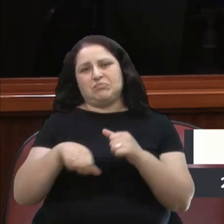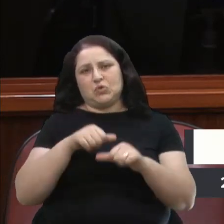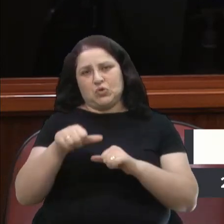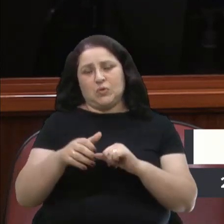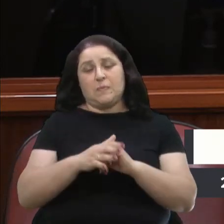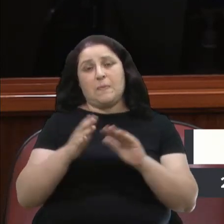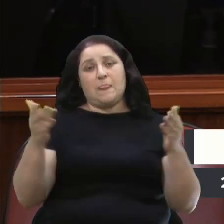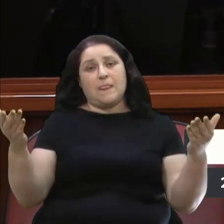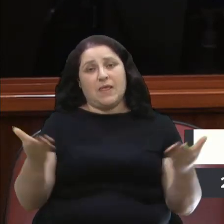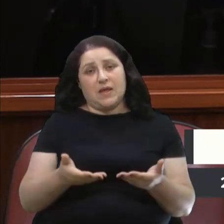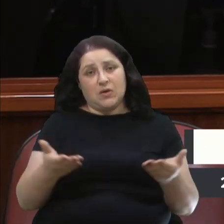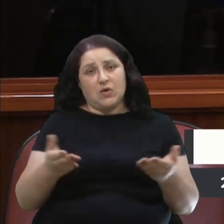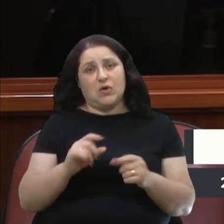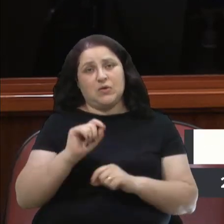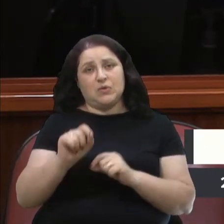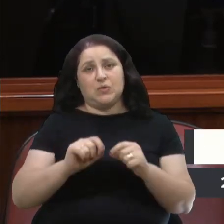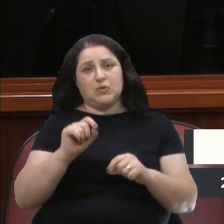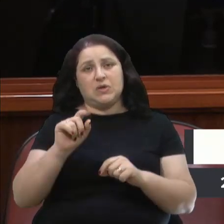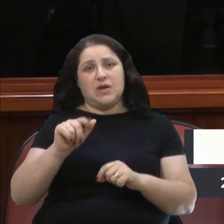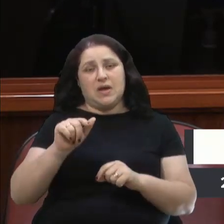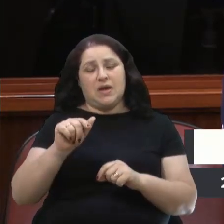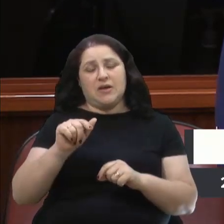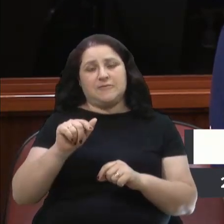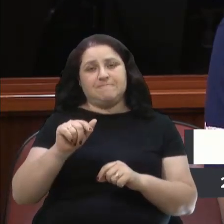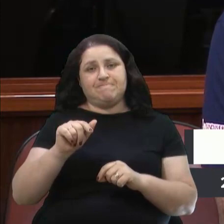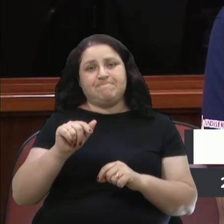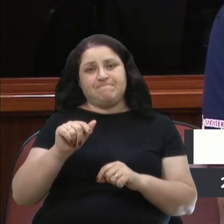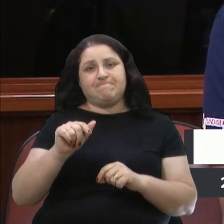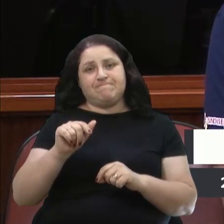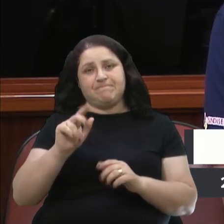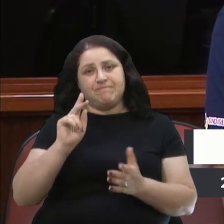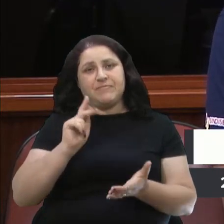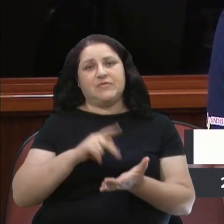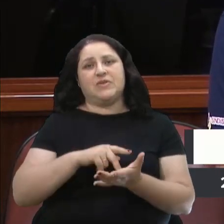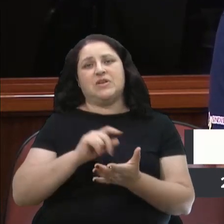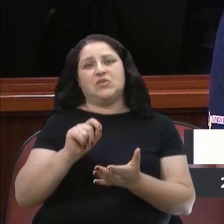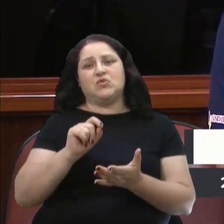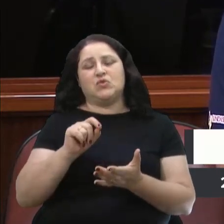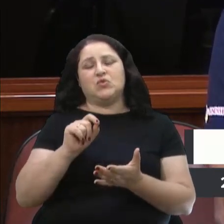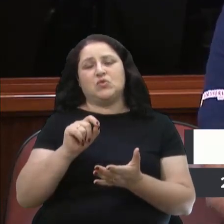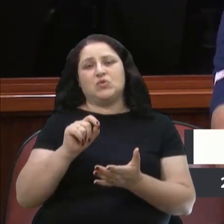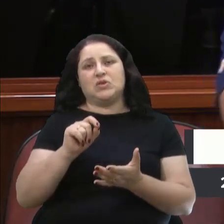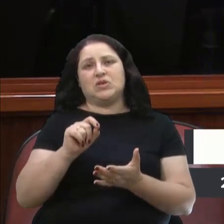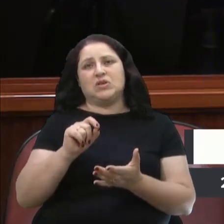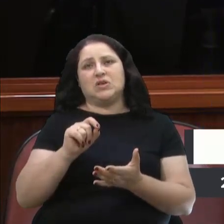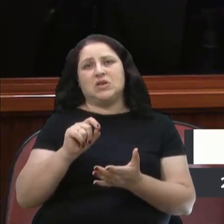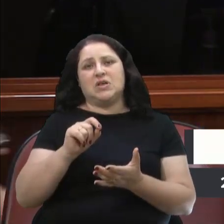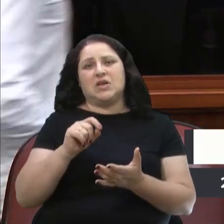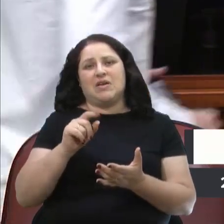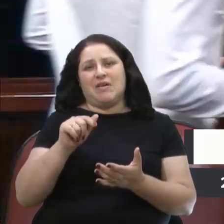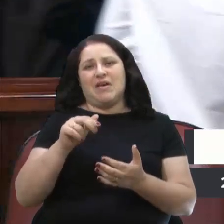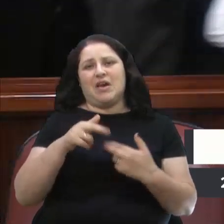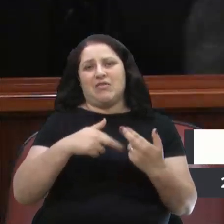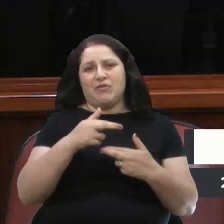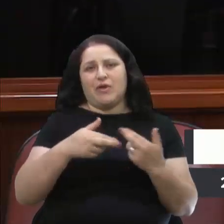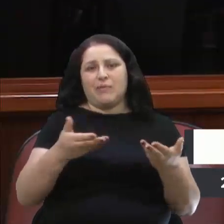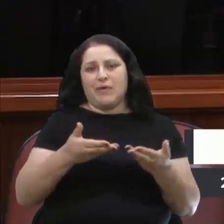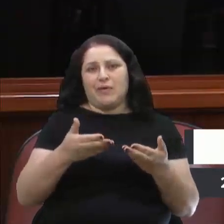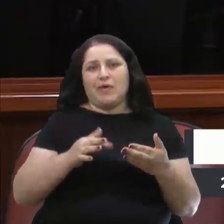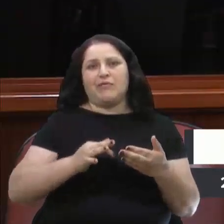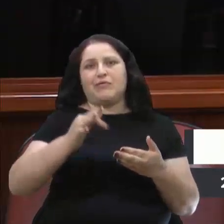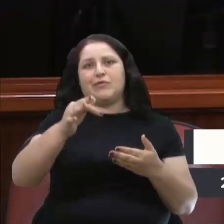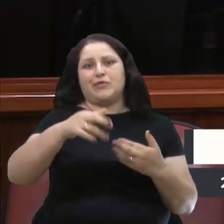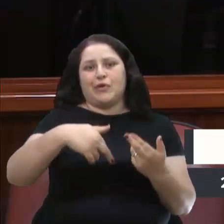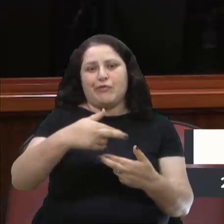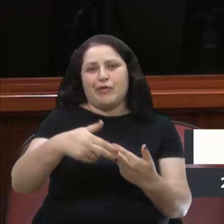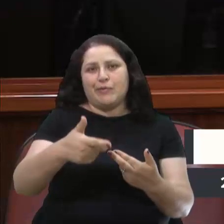Agora, o que é irrefutável é uma reforma que vai precisar de outra reforma e que vai